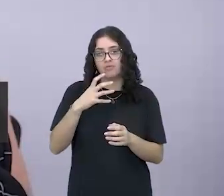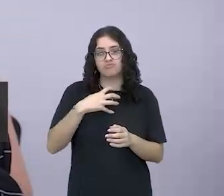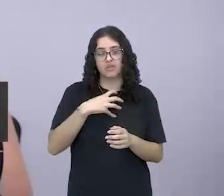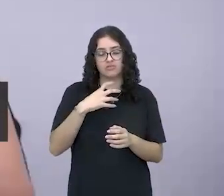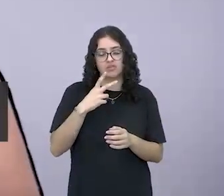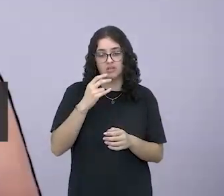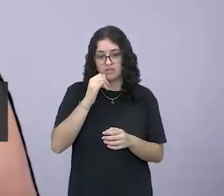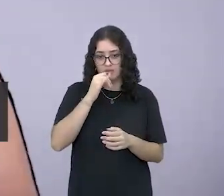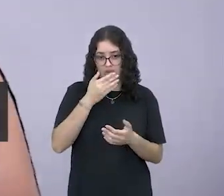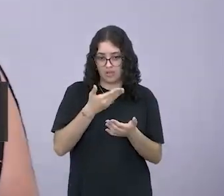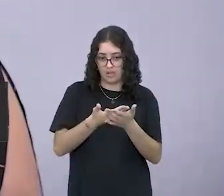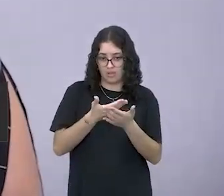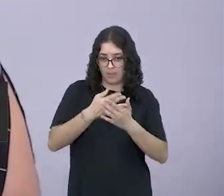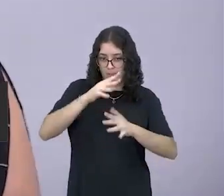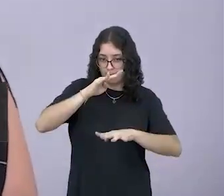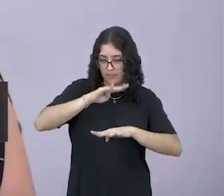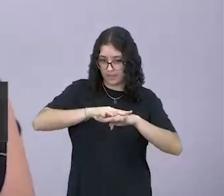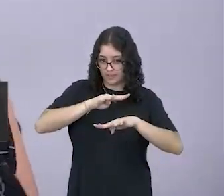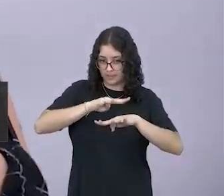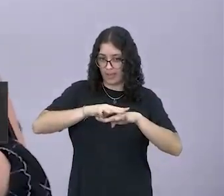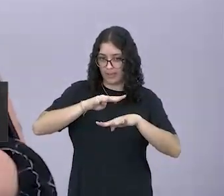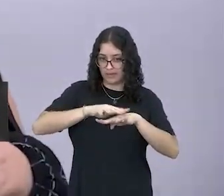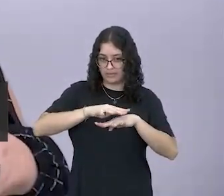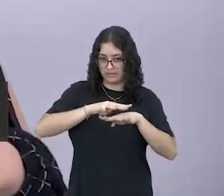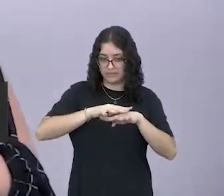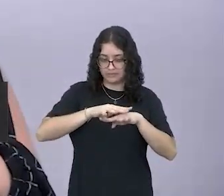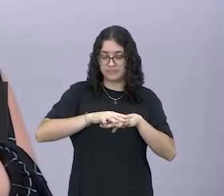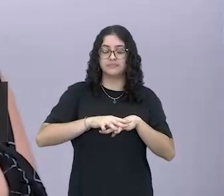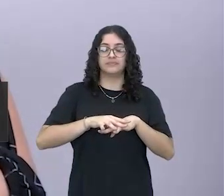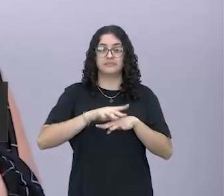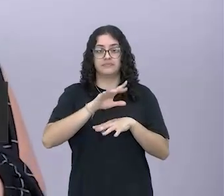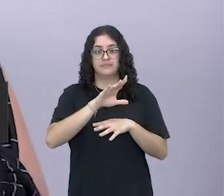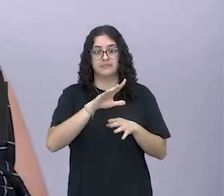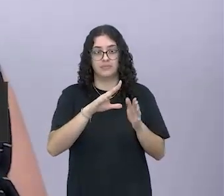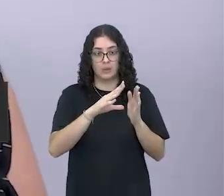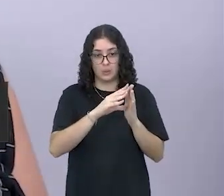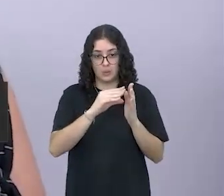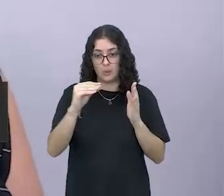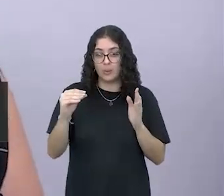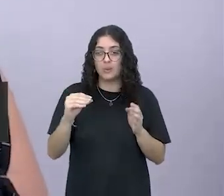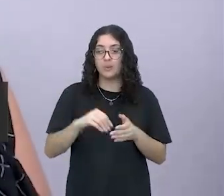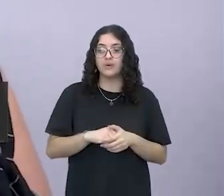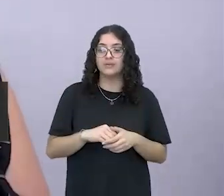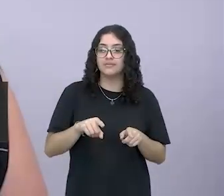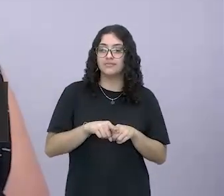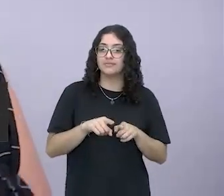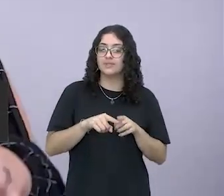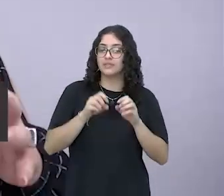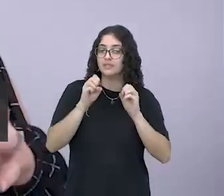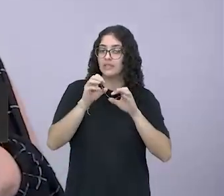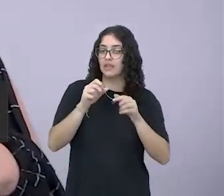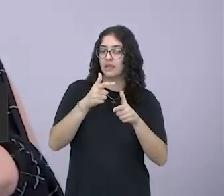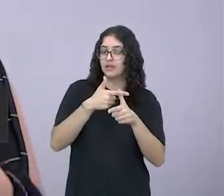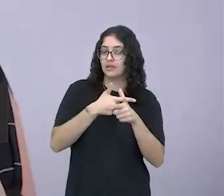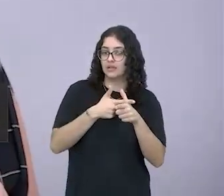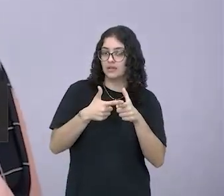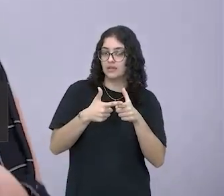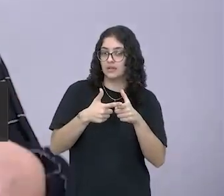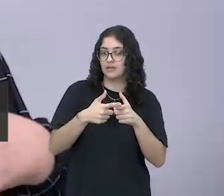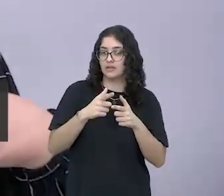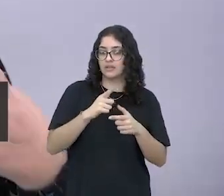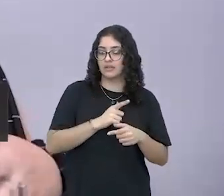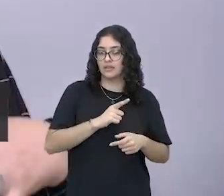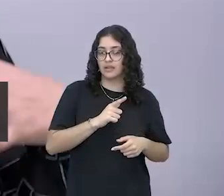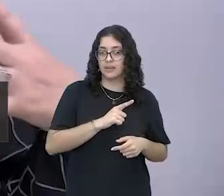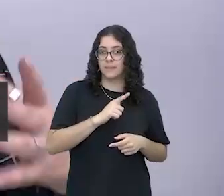ele pega a aula dele de matemática, no caso, e ele ensina para os alunos a divisão, ele leva balas,